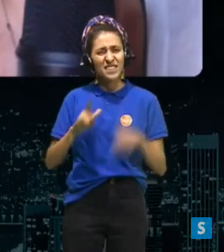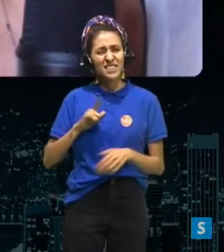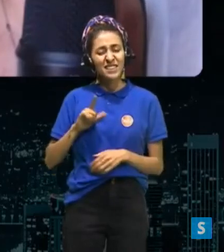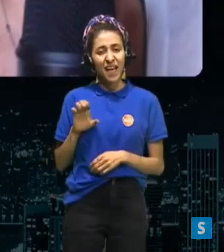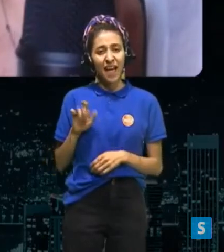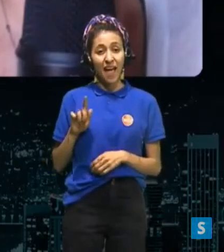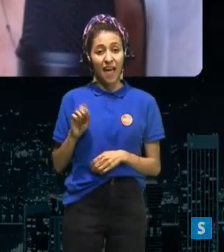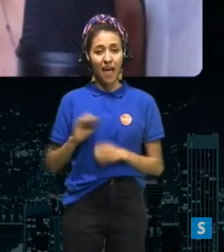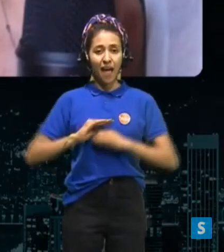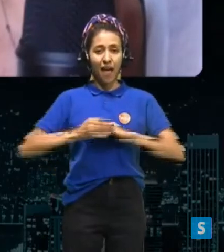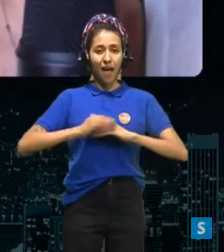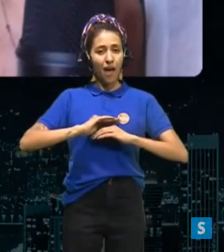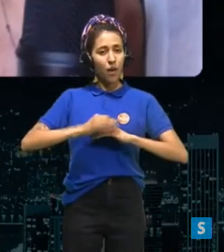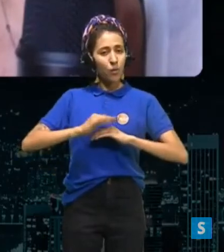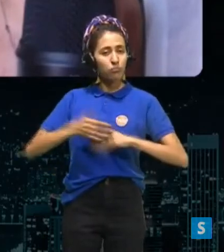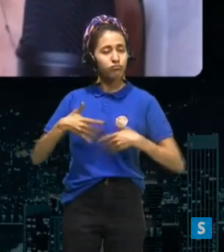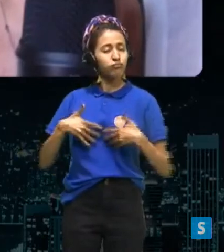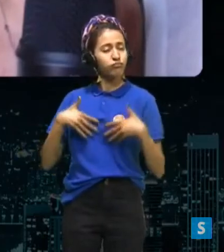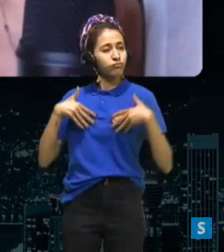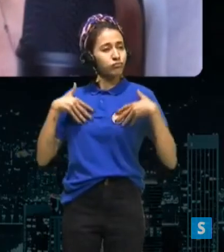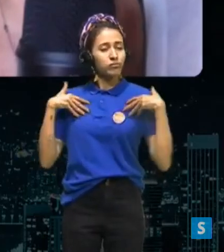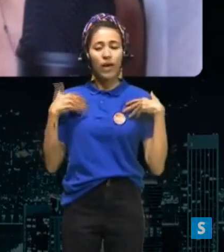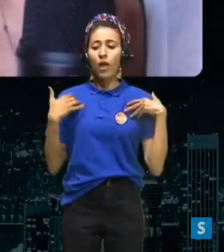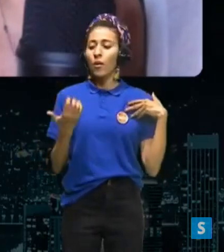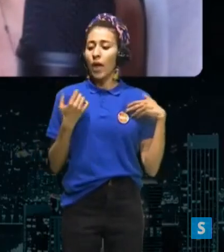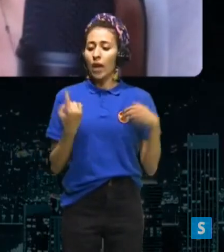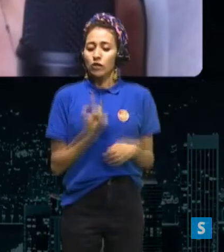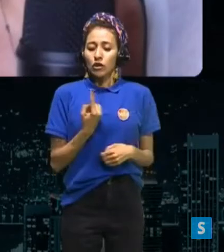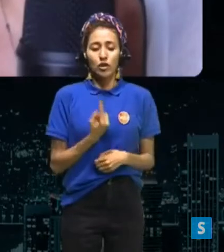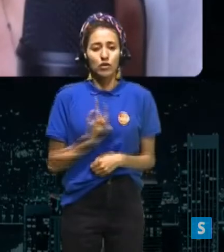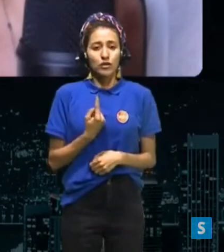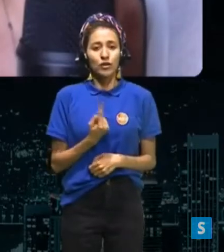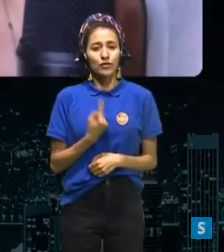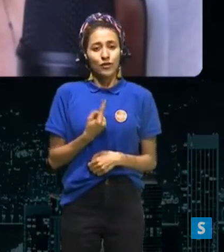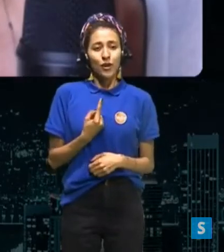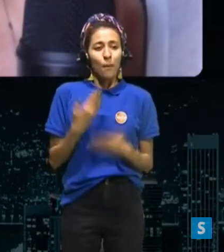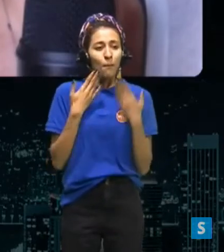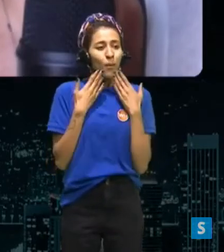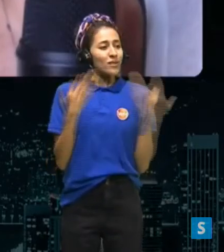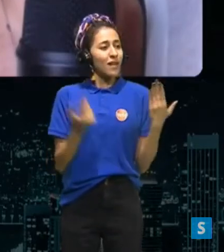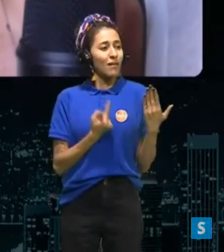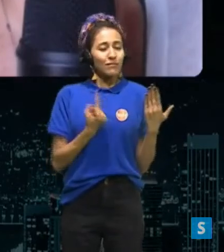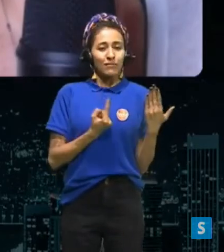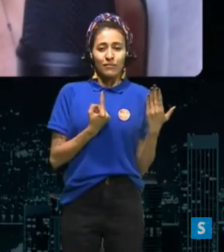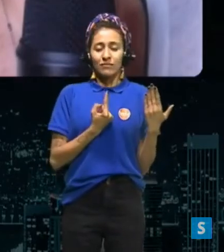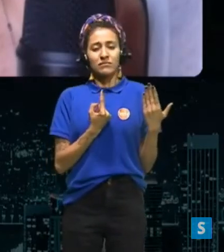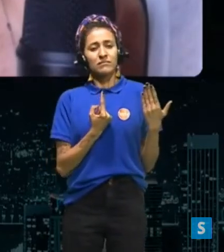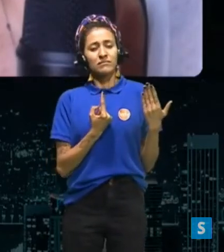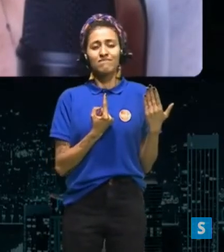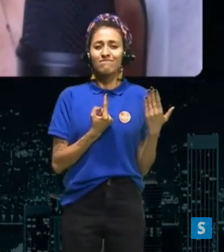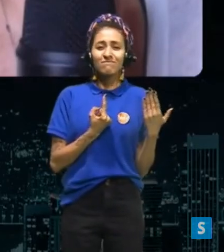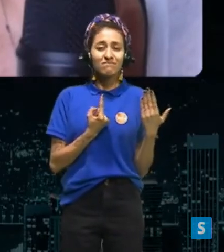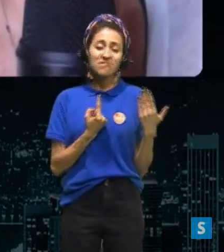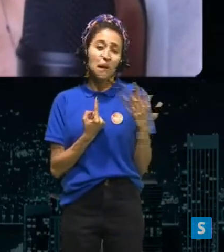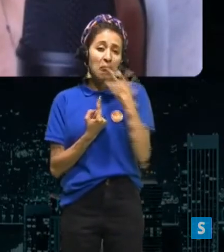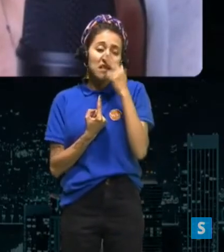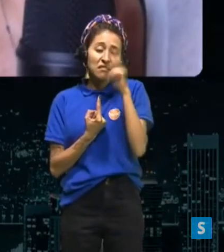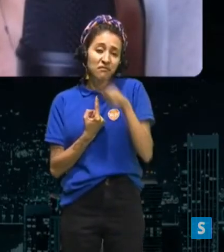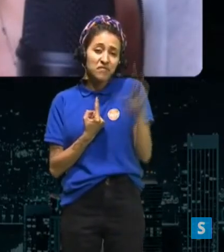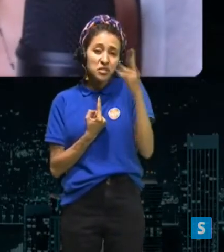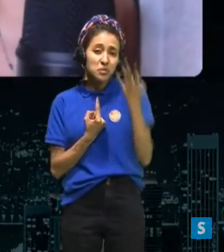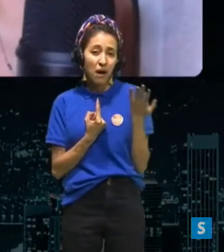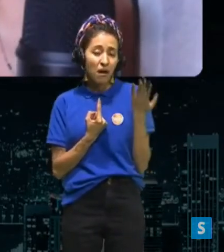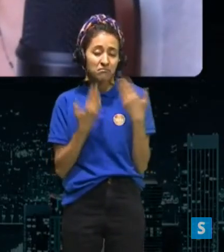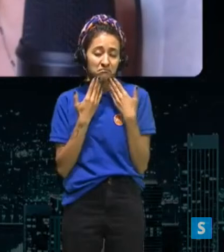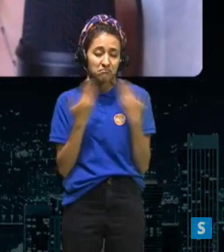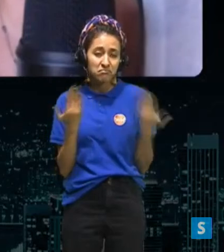como eles querem fazer a coisa e você vê que é só aparência que ele quer tá ali né é quando ele construiu um